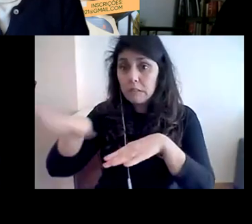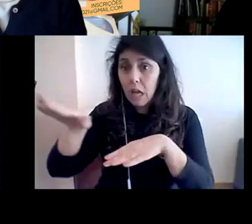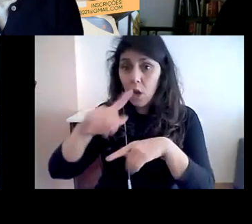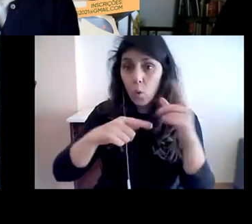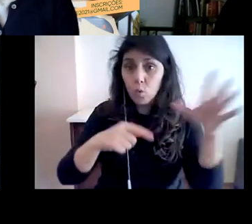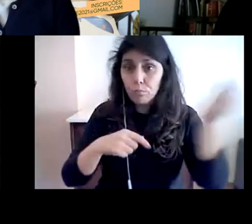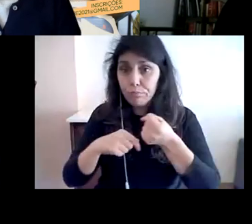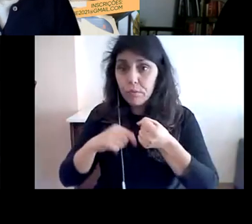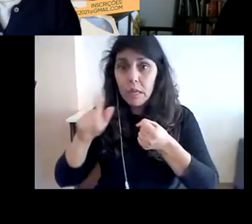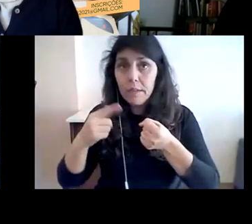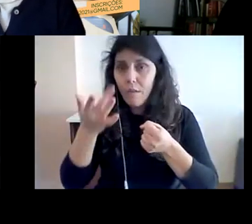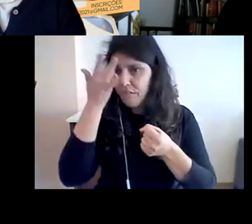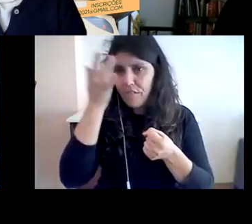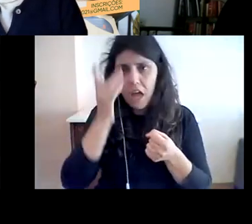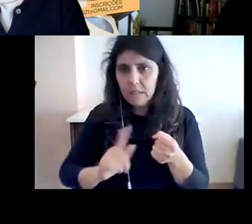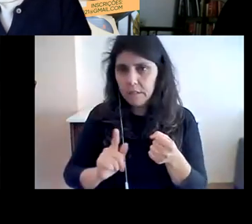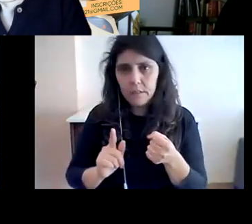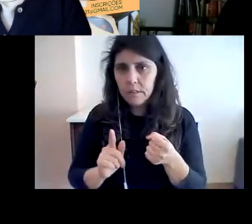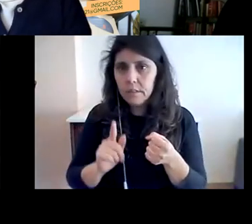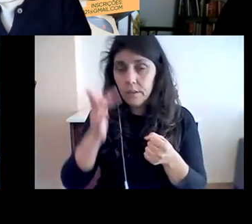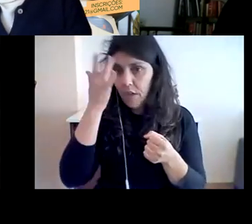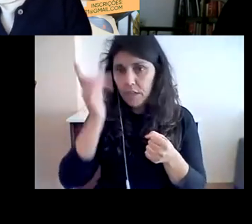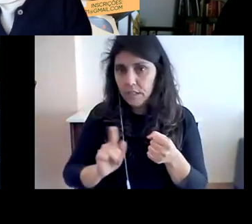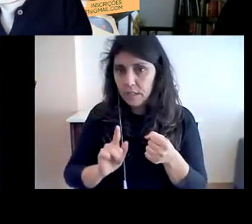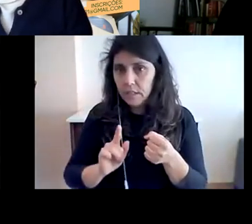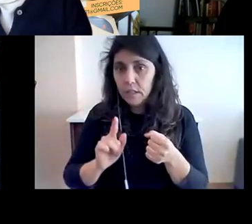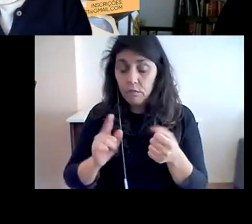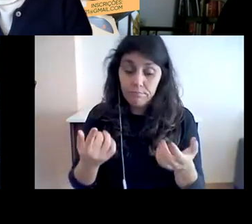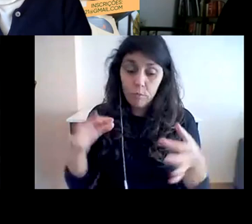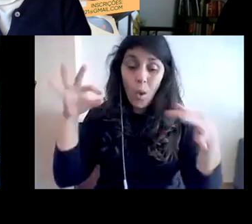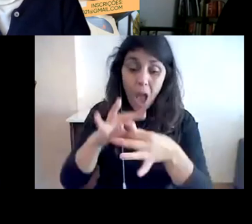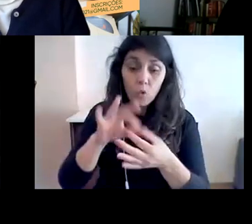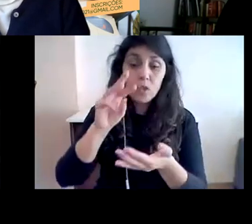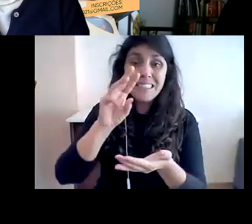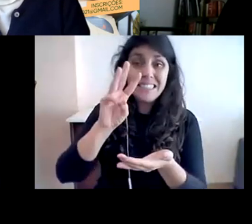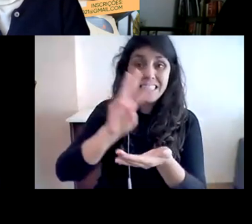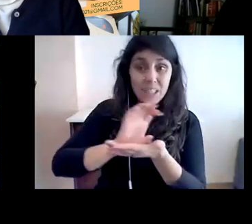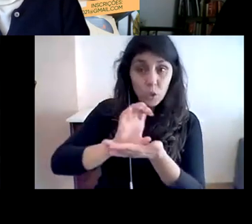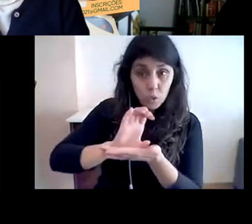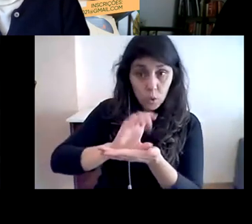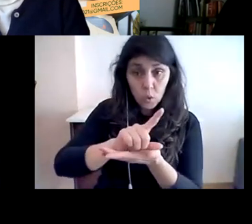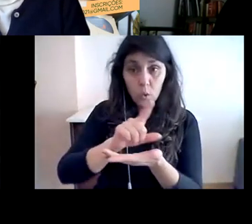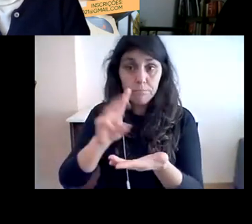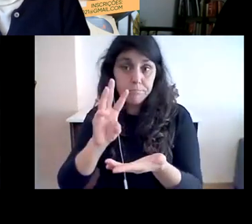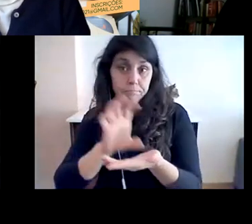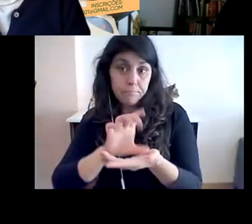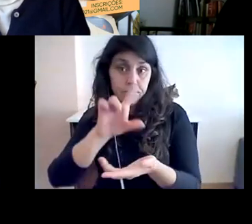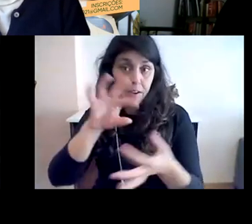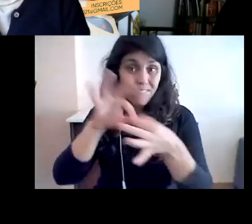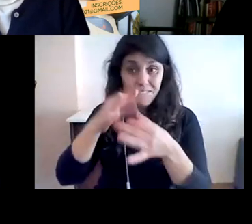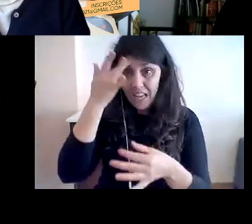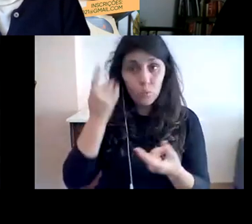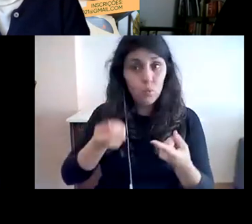esta dinâmica que se tem que criar com as escolas do seu ciclo e com o meio envolvente, não é fácil demora tempo a